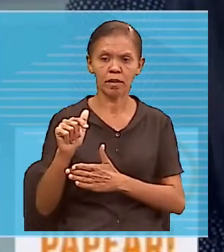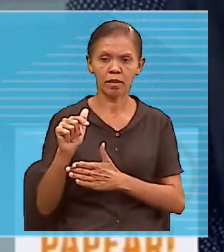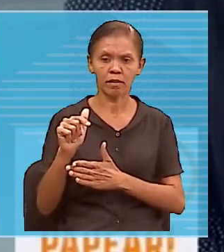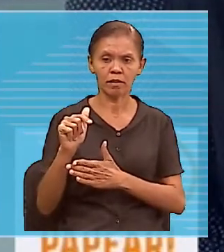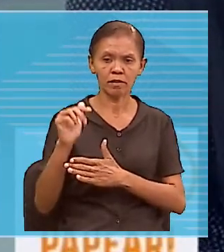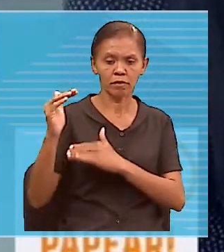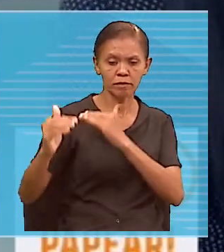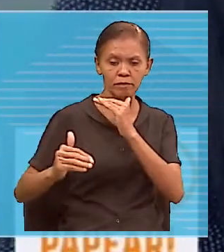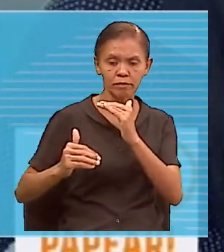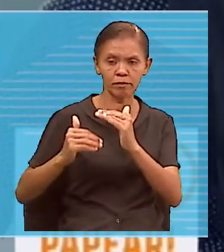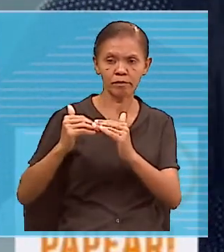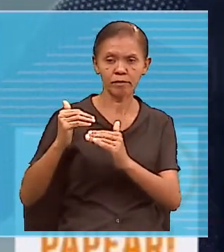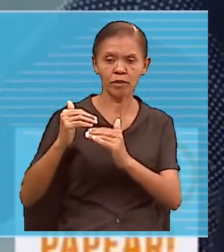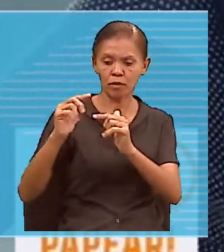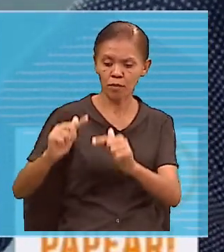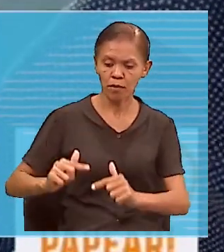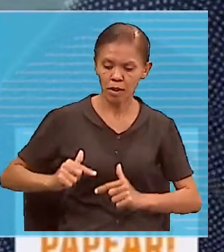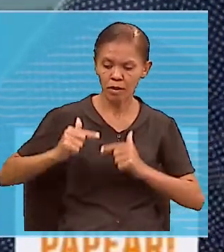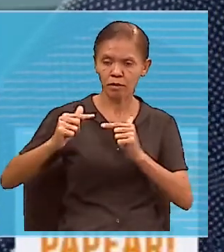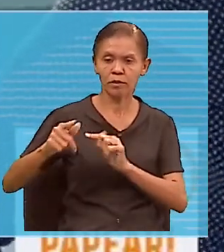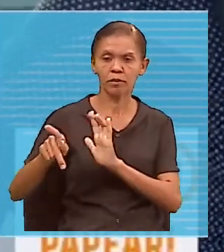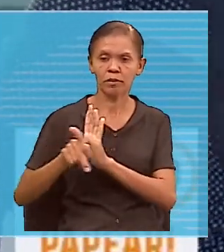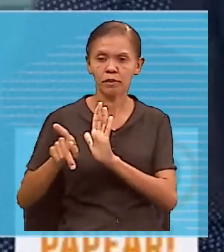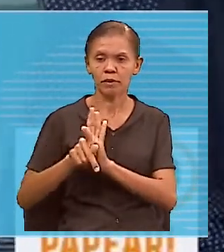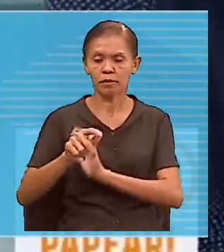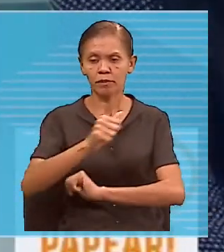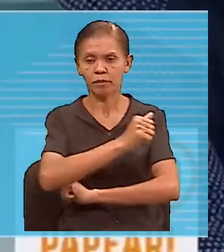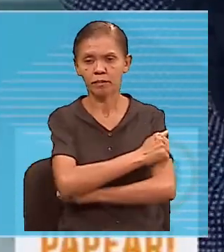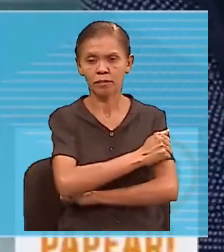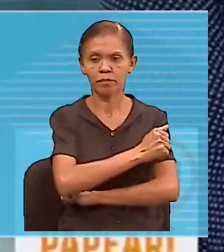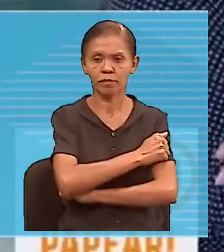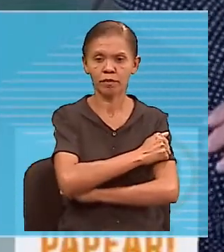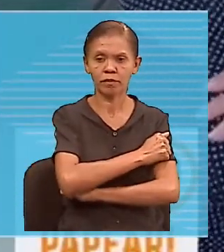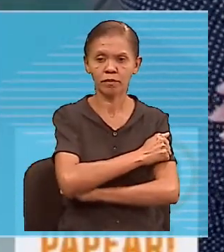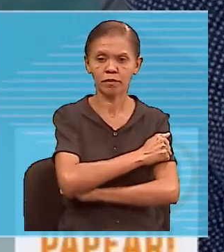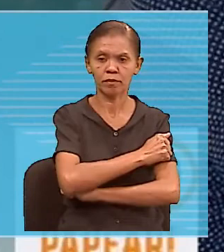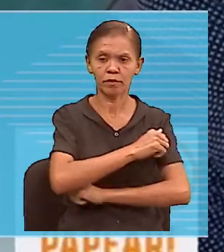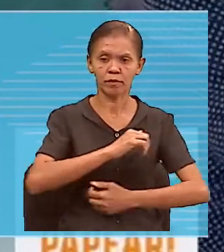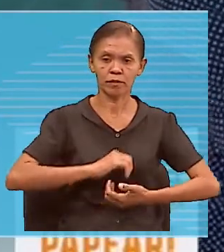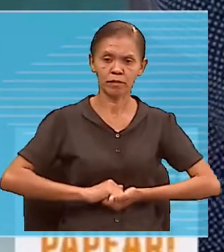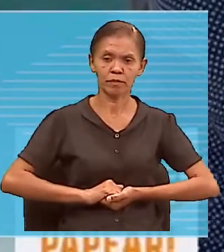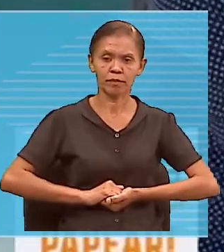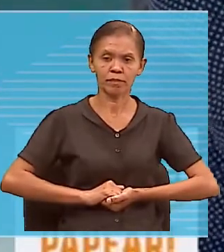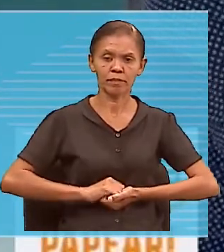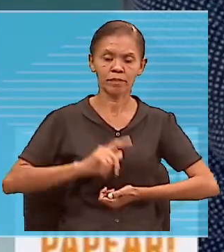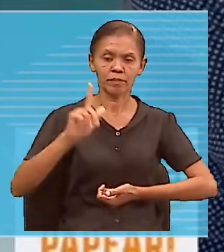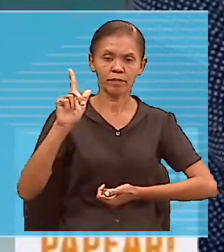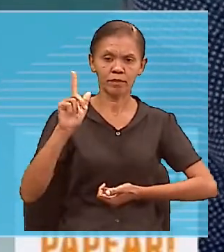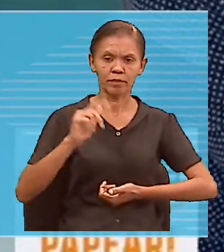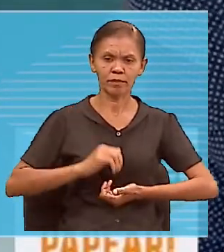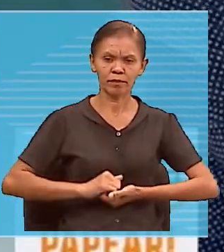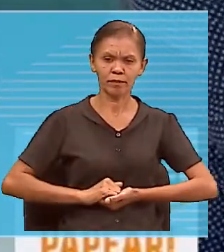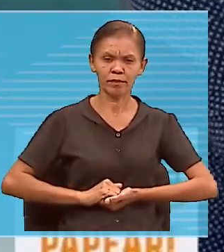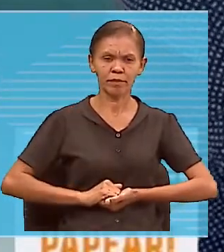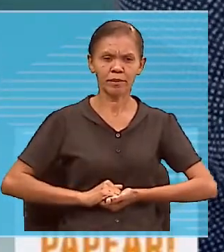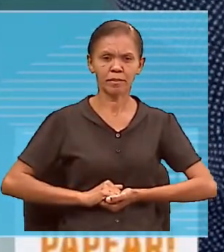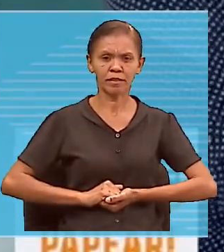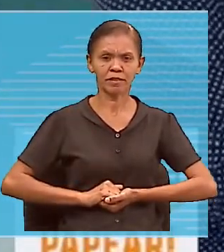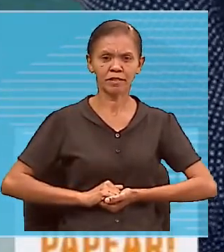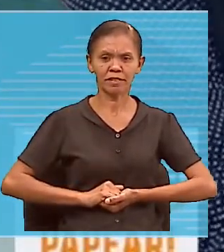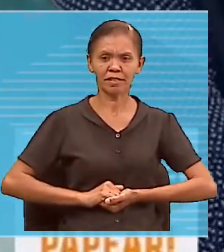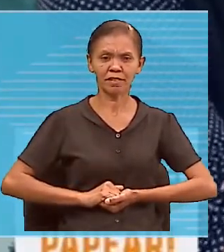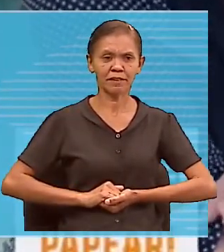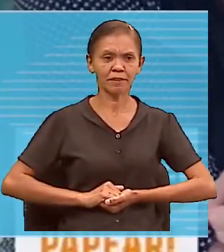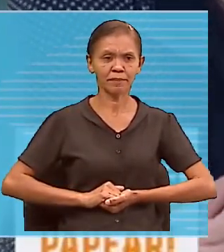um grande profissional. Sem ele, nós não teríamos conseguido chegar. É importante esse reconhecimento, né, do aluno